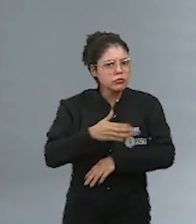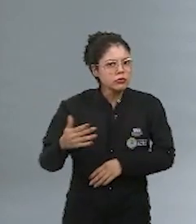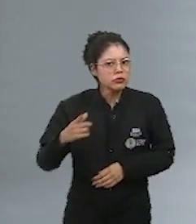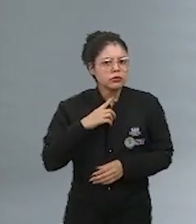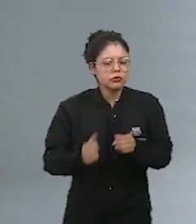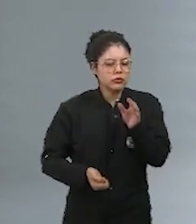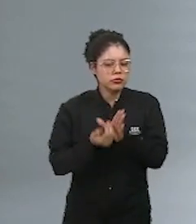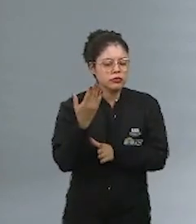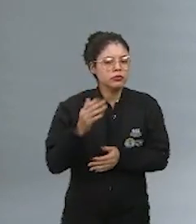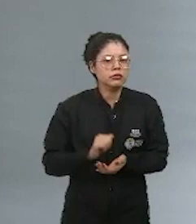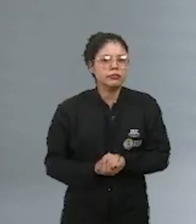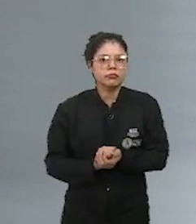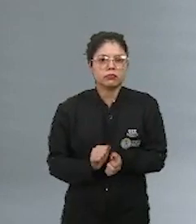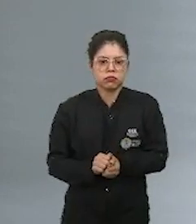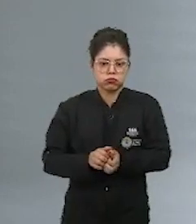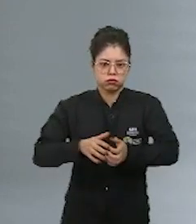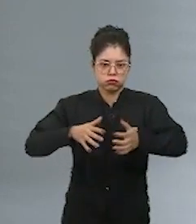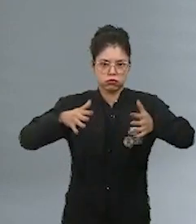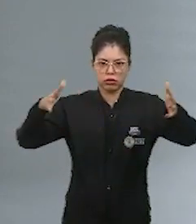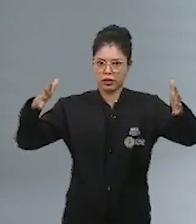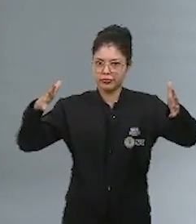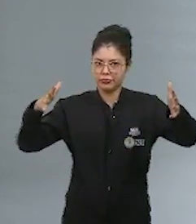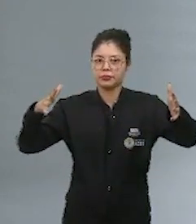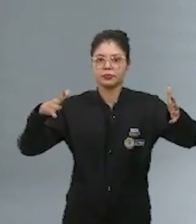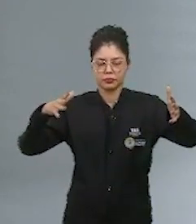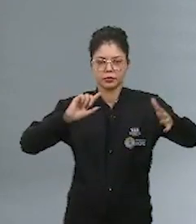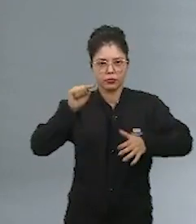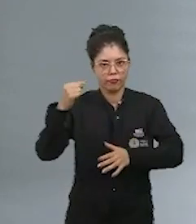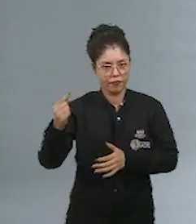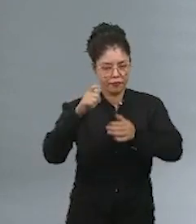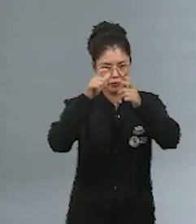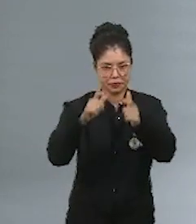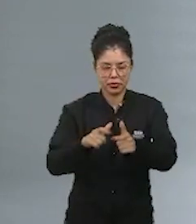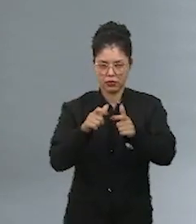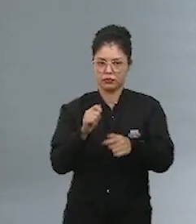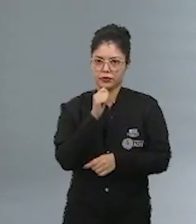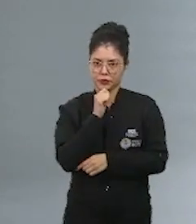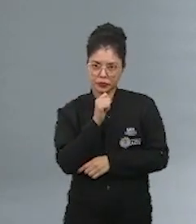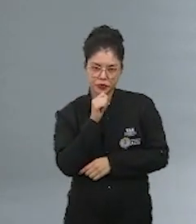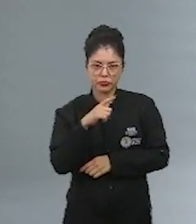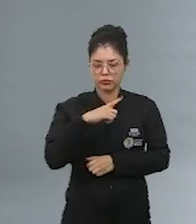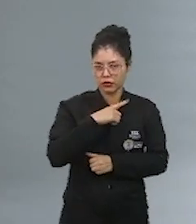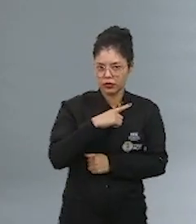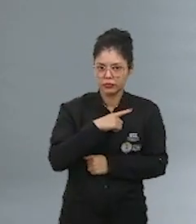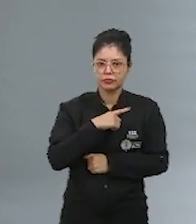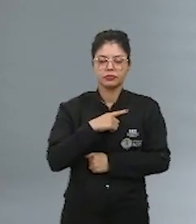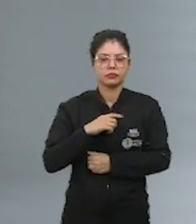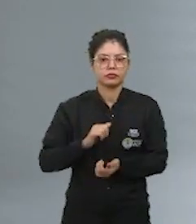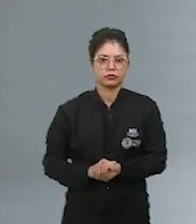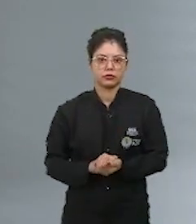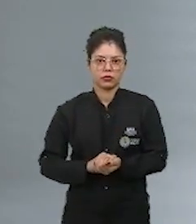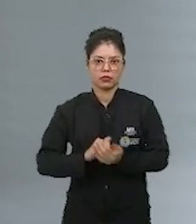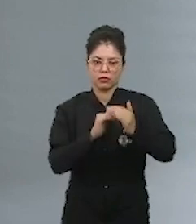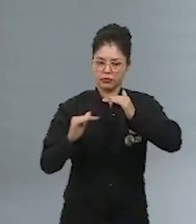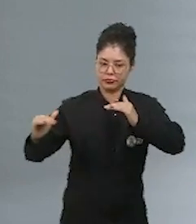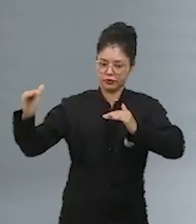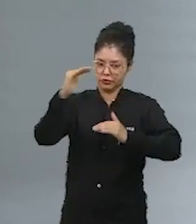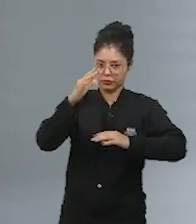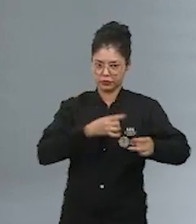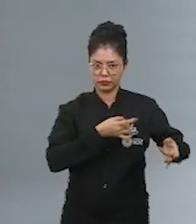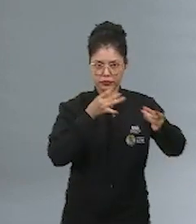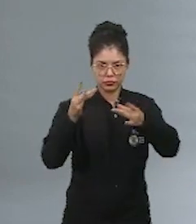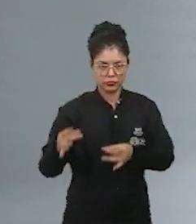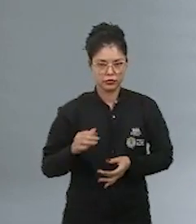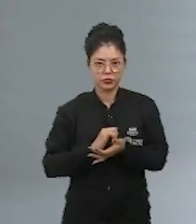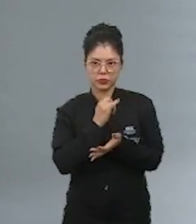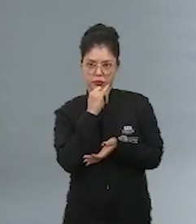um mineral em abundância, tá? Naquele minério, que aí, no caso, ele tem ali uma relevância comercial.